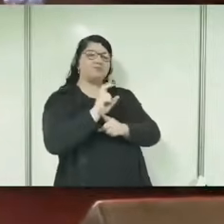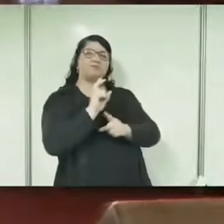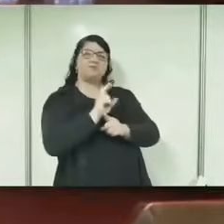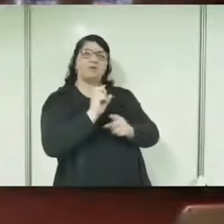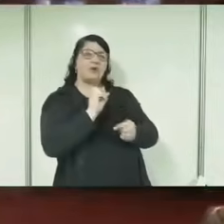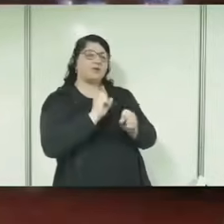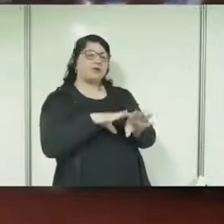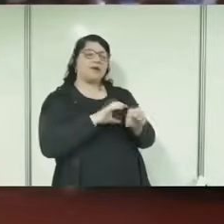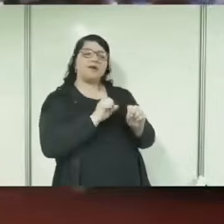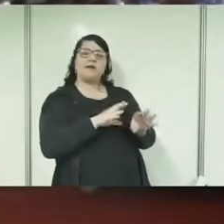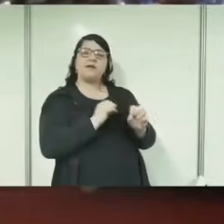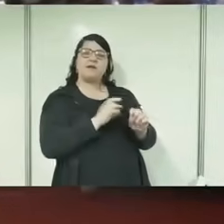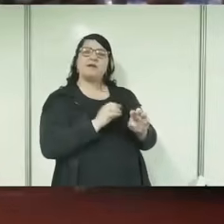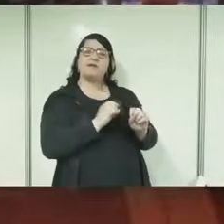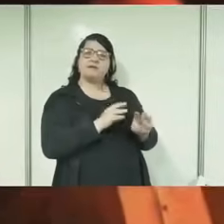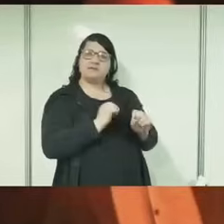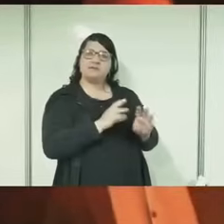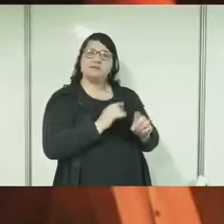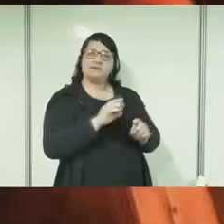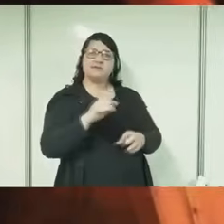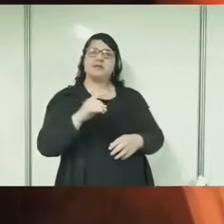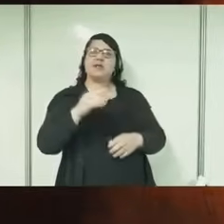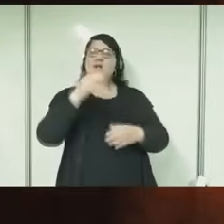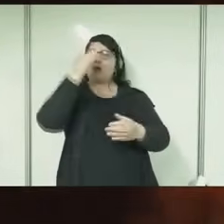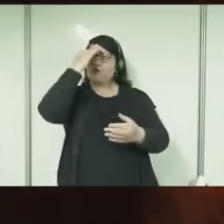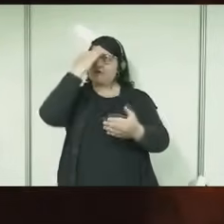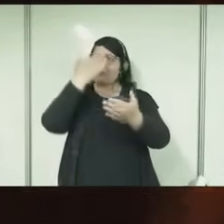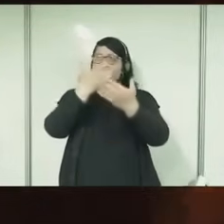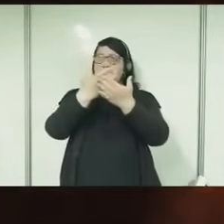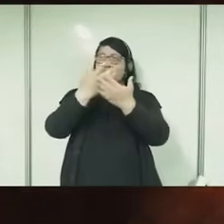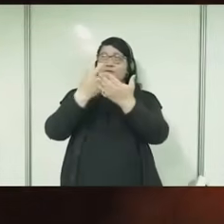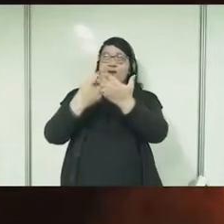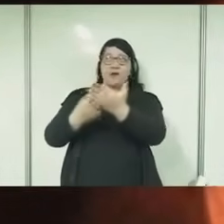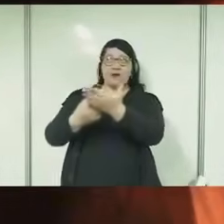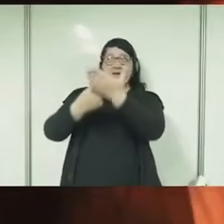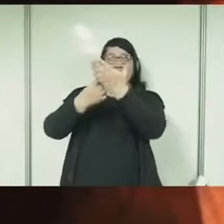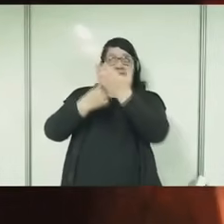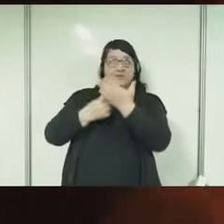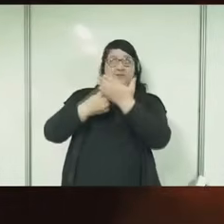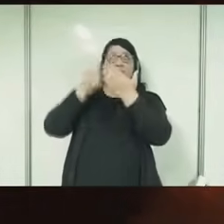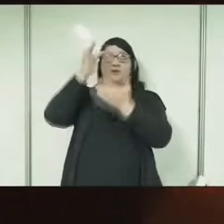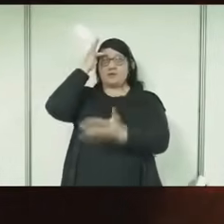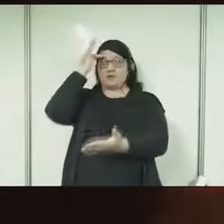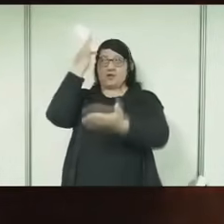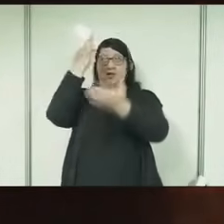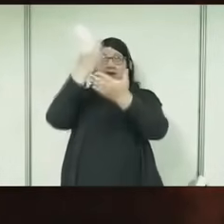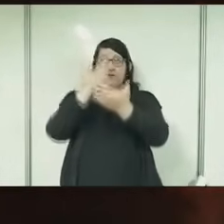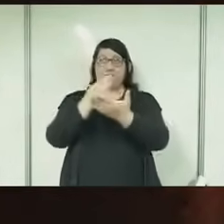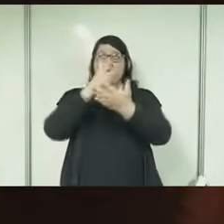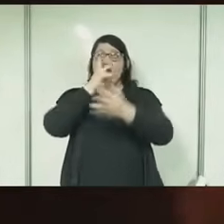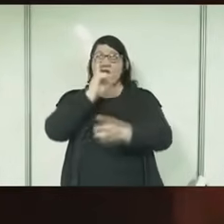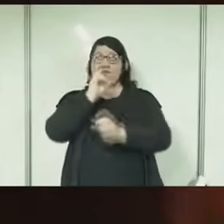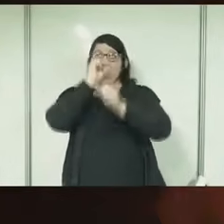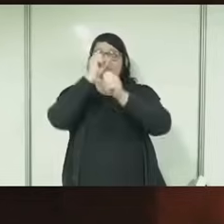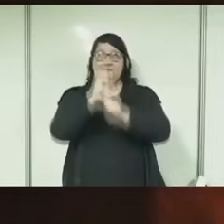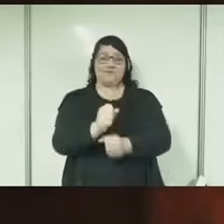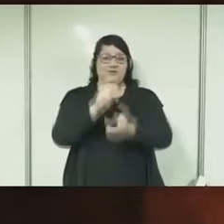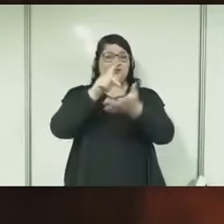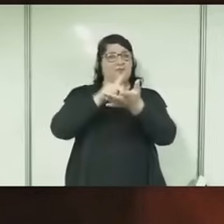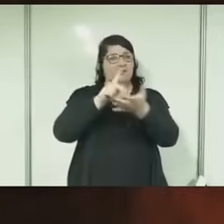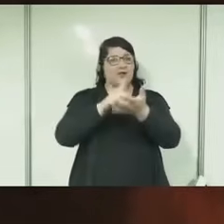confiança nos mostra que a fé é a maior força unida ao amor.